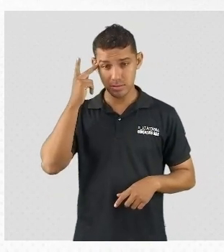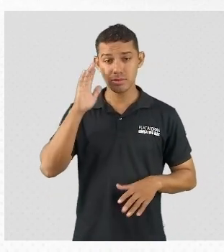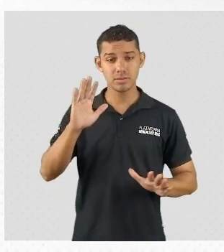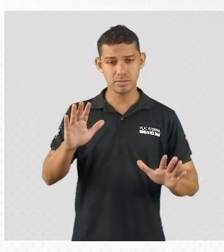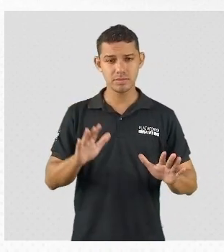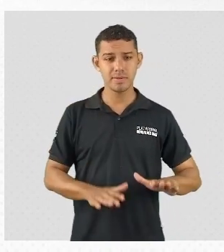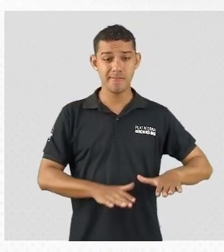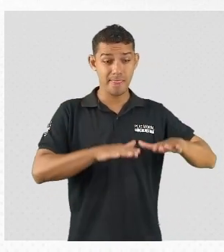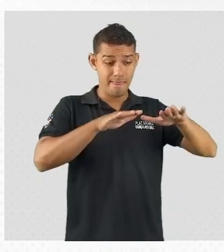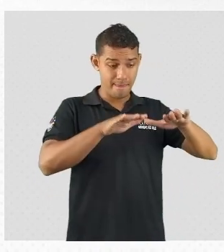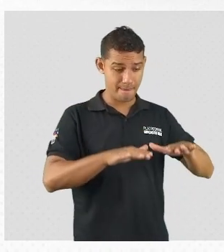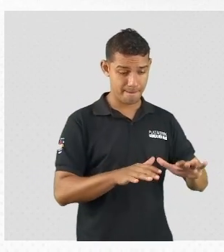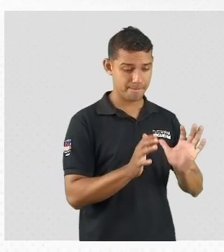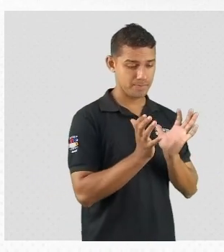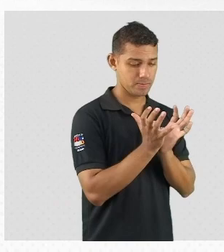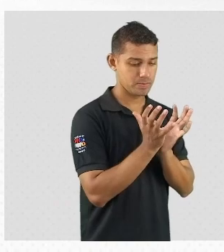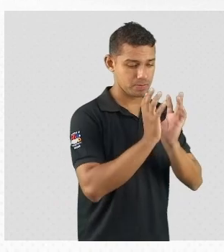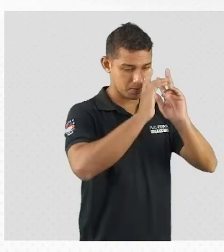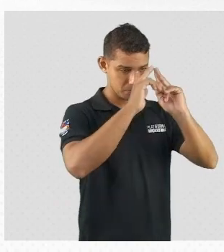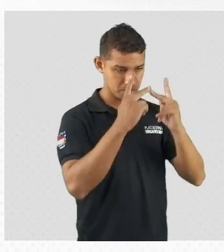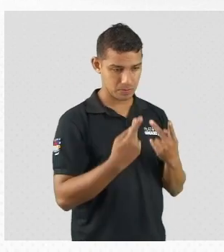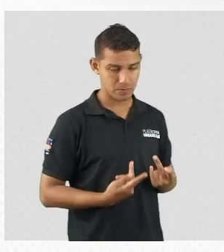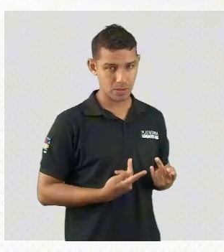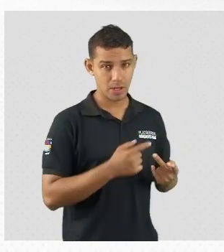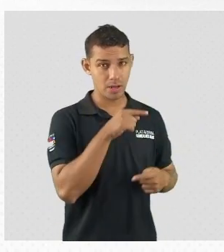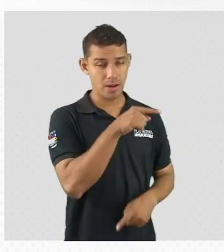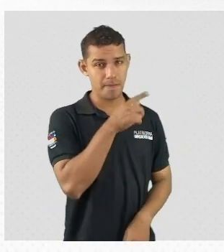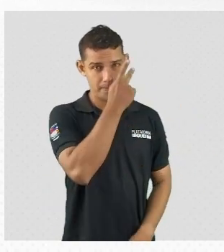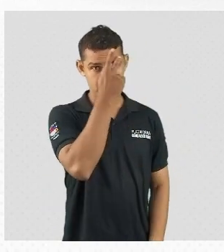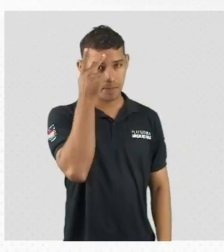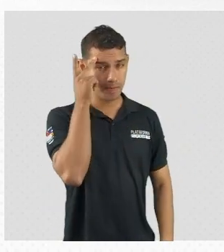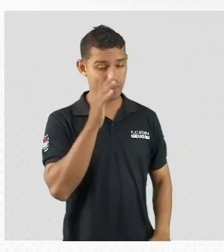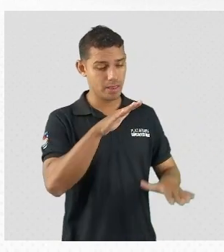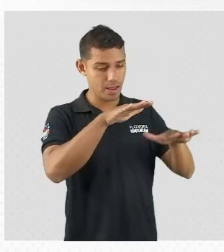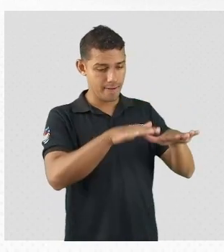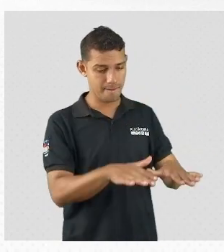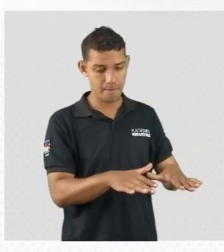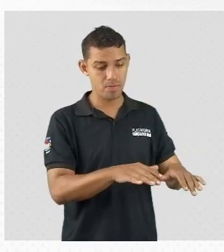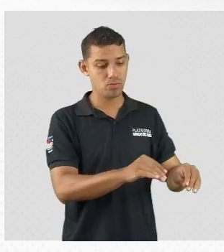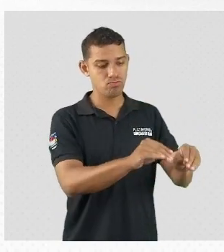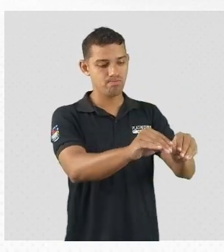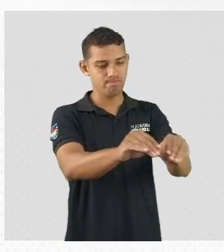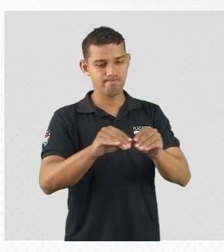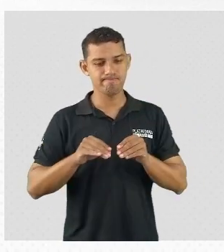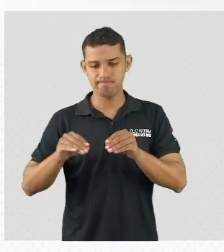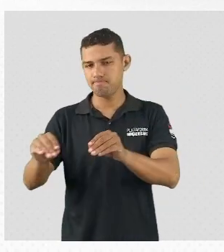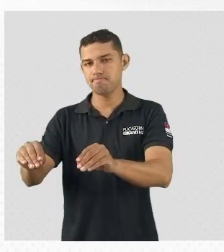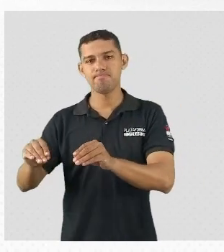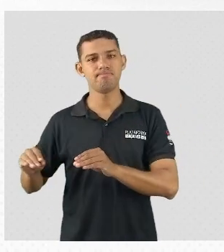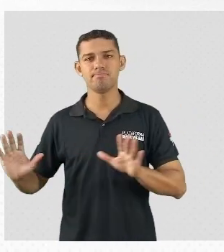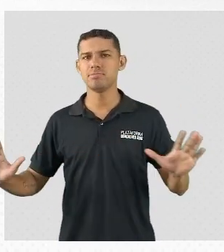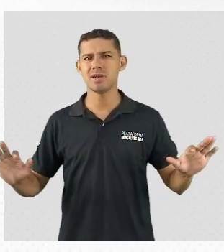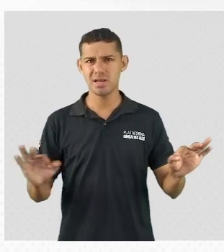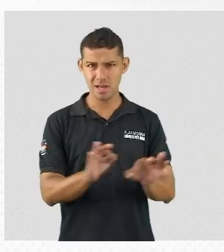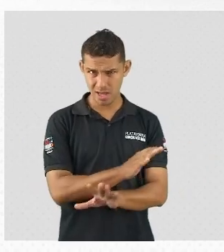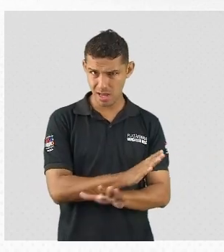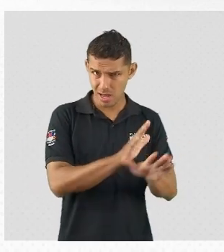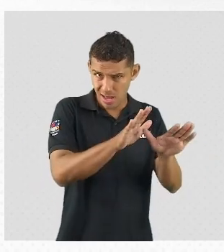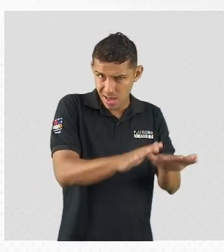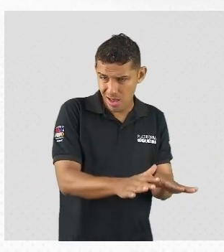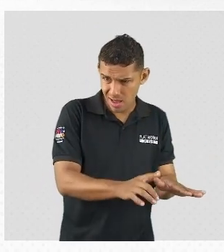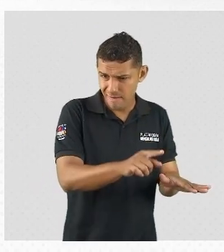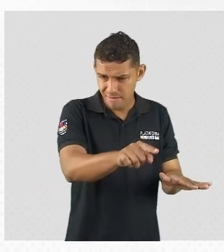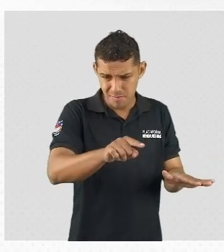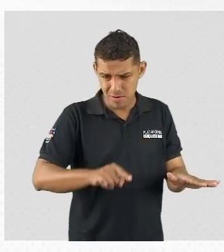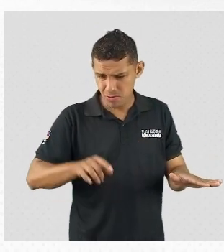se fixar, os grupos humanos agora se fixam em um lugar e eles não mais estão. Ah, pessoal, então acabou, eles não ficaram